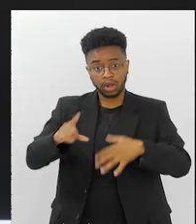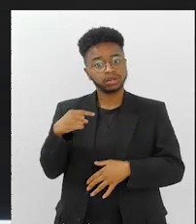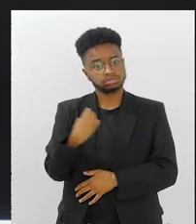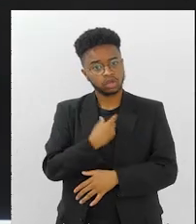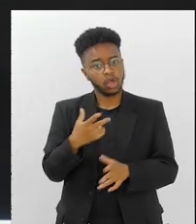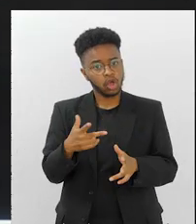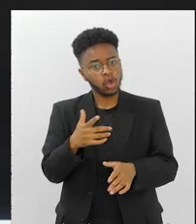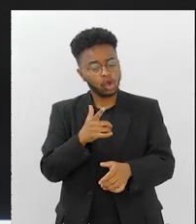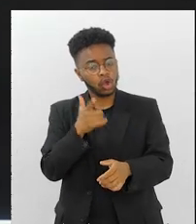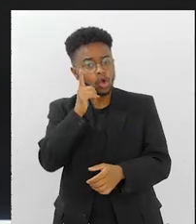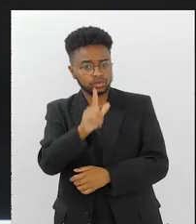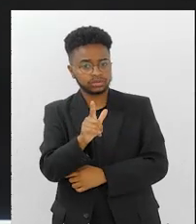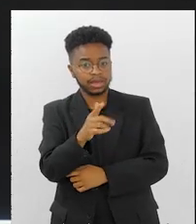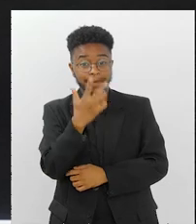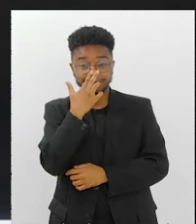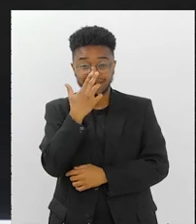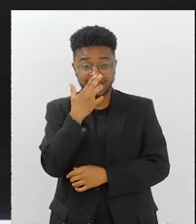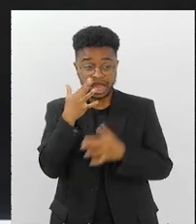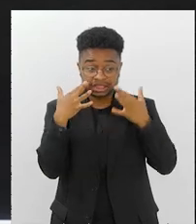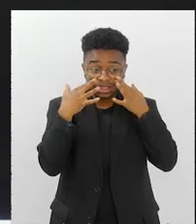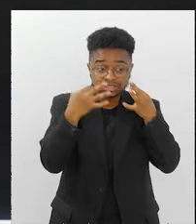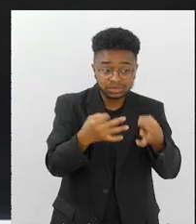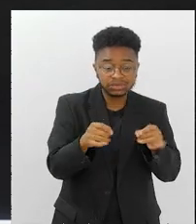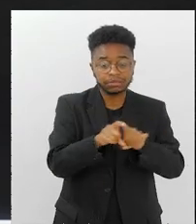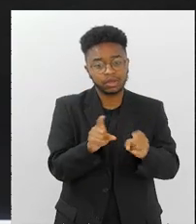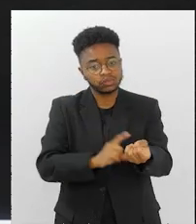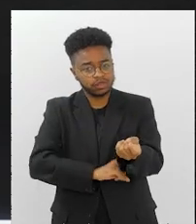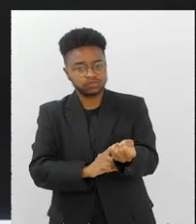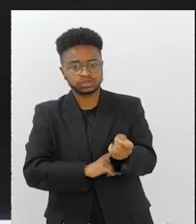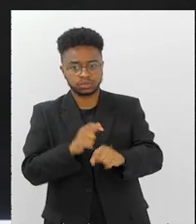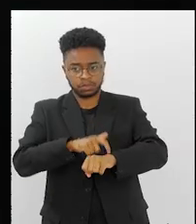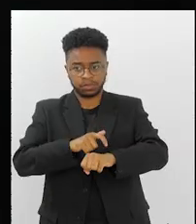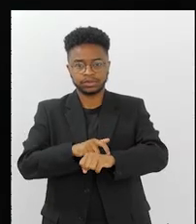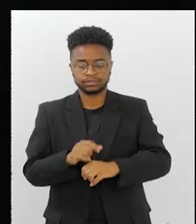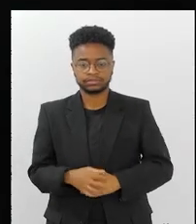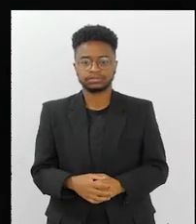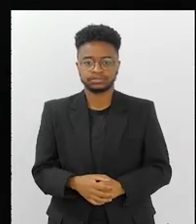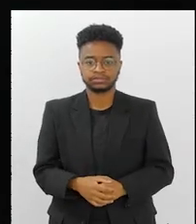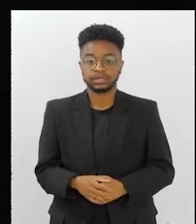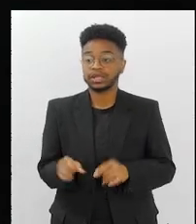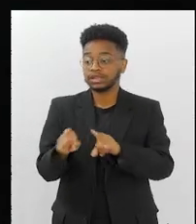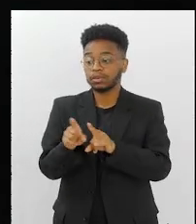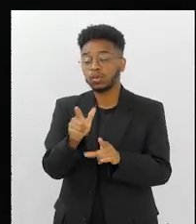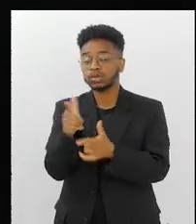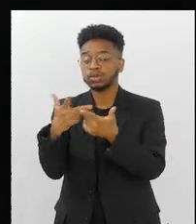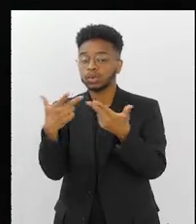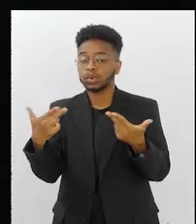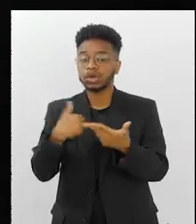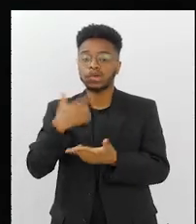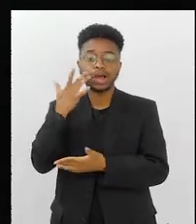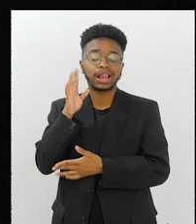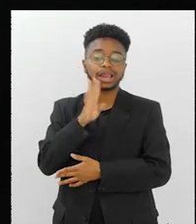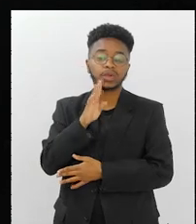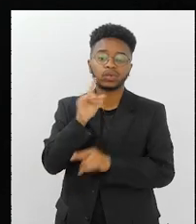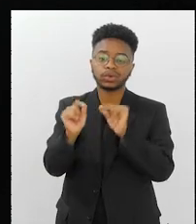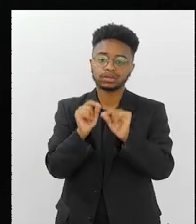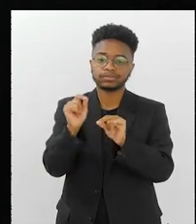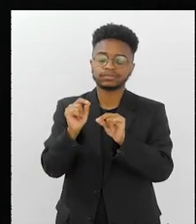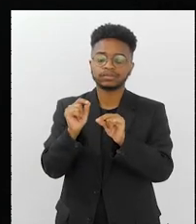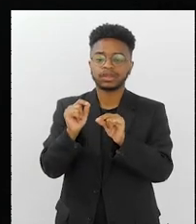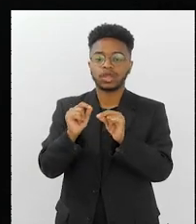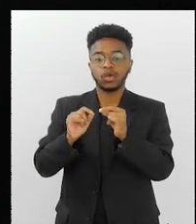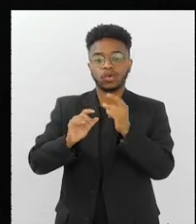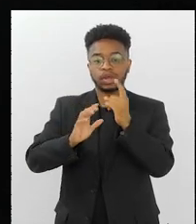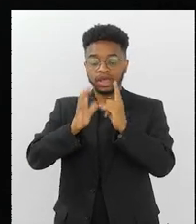momento né fica a atenção a atenção e uma curiosidade rapidinho que eu acho legal eu falar isso no processo do carnaval na